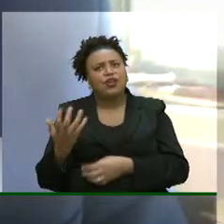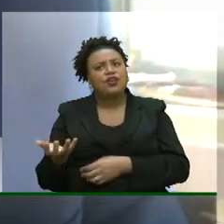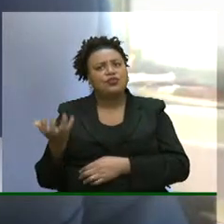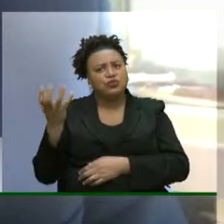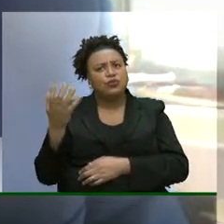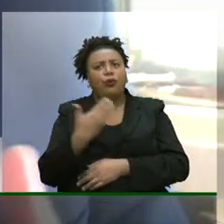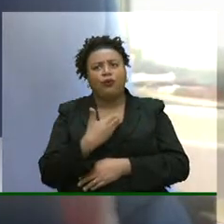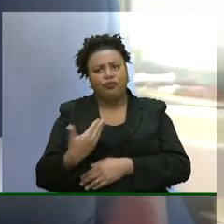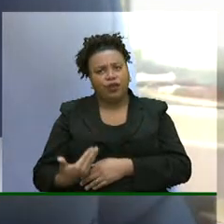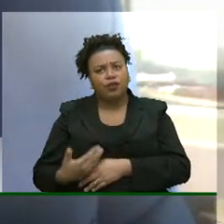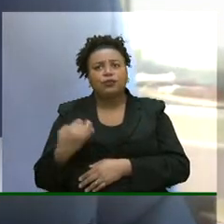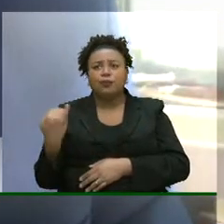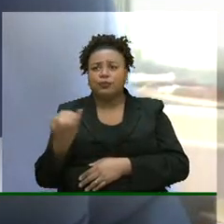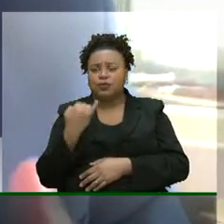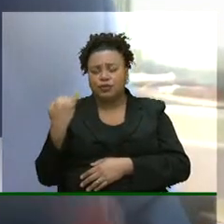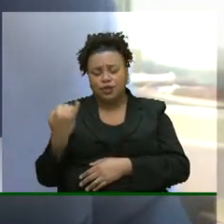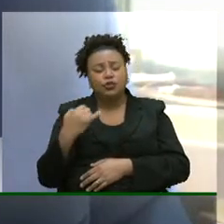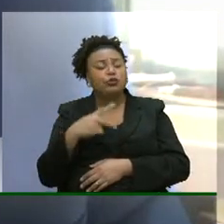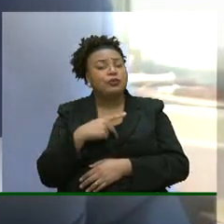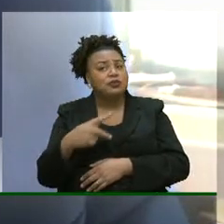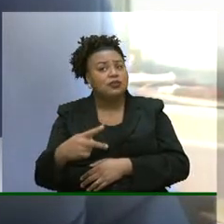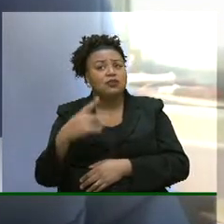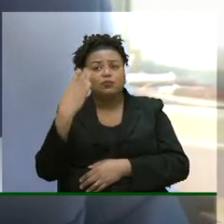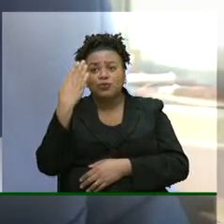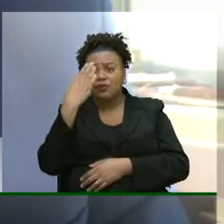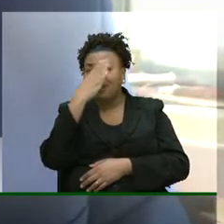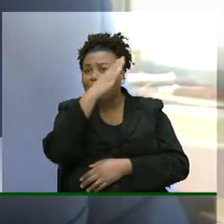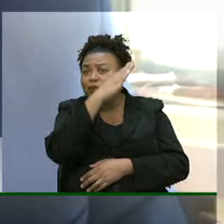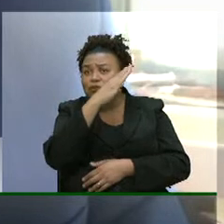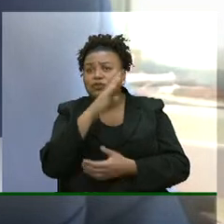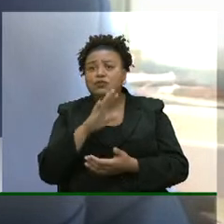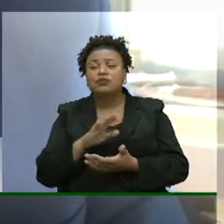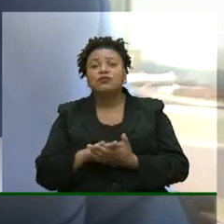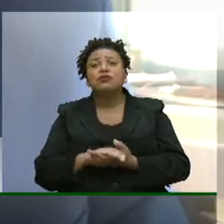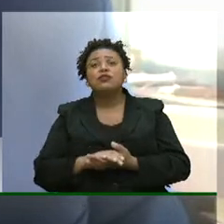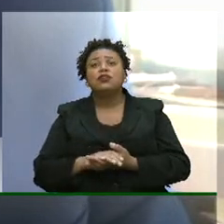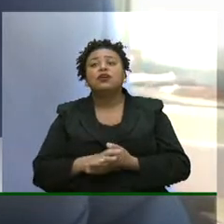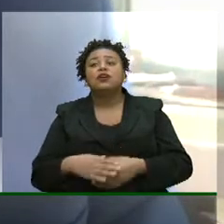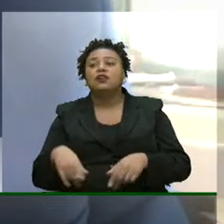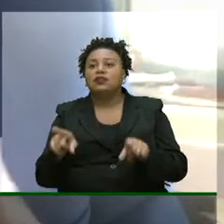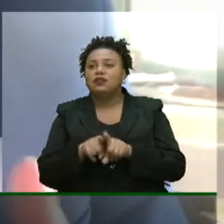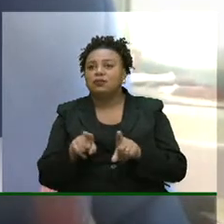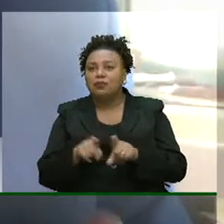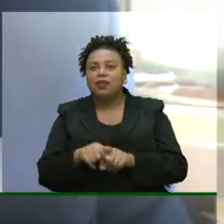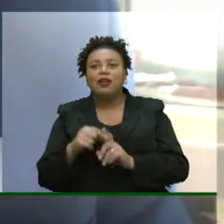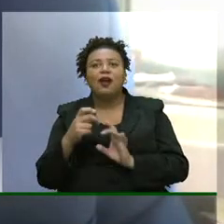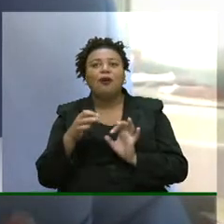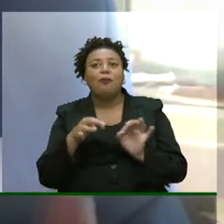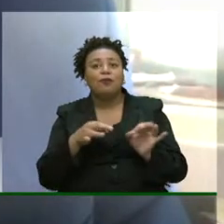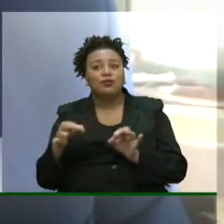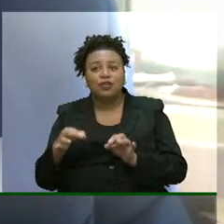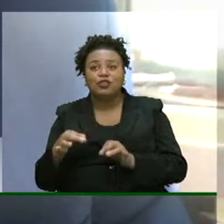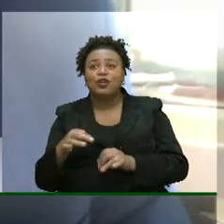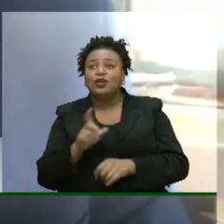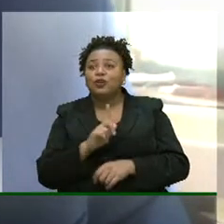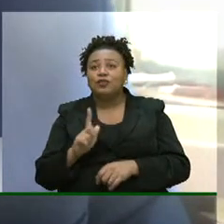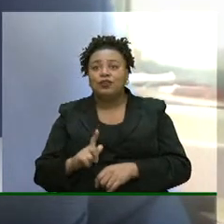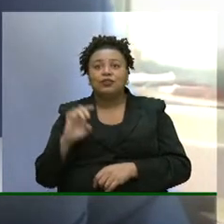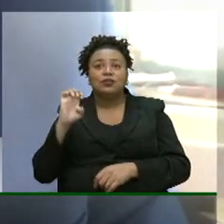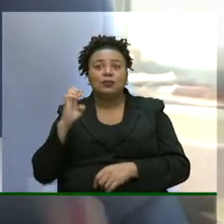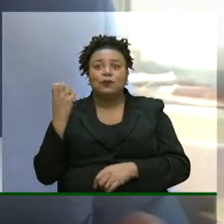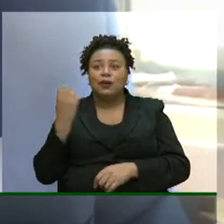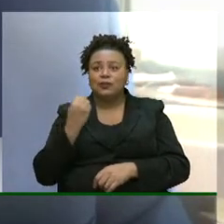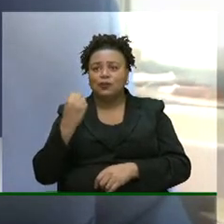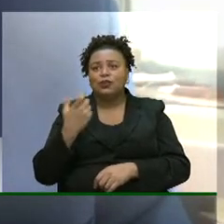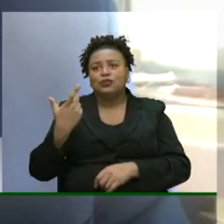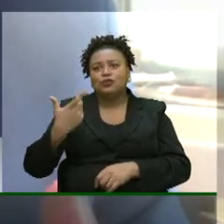é? Importantíssimo do presidente Bolsonaro e também ao projeto do governador Eduardo Leite.